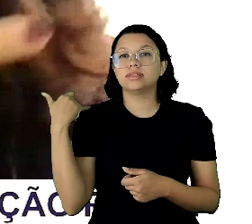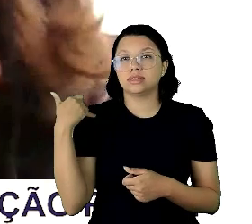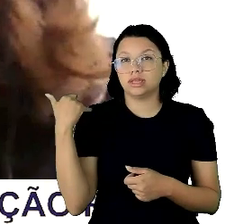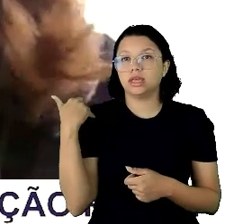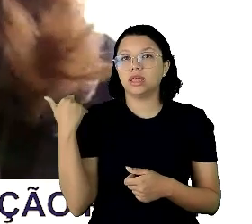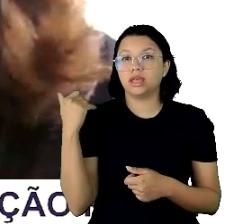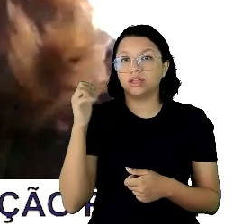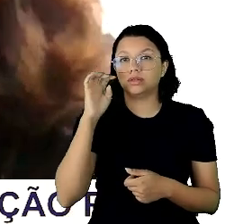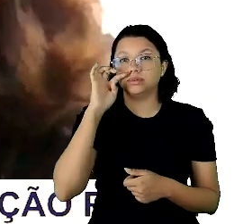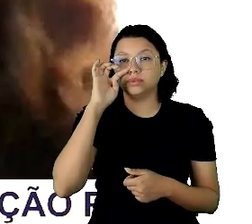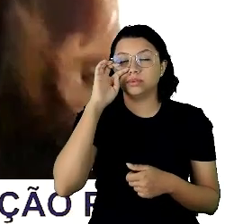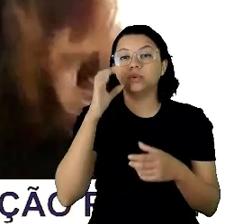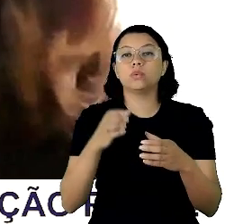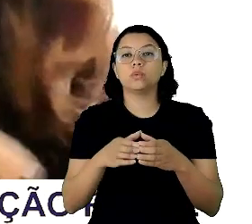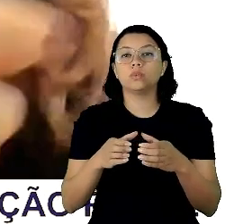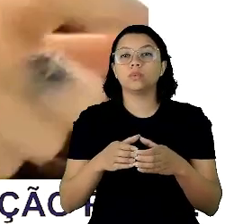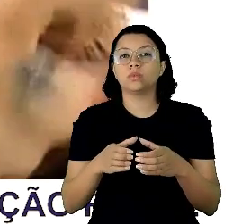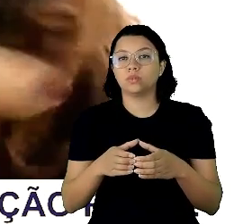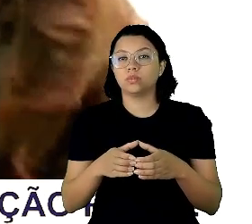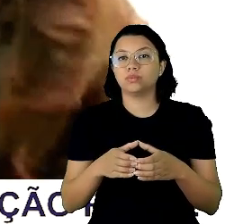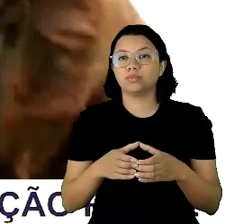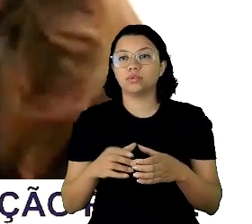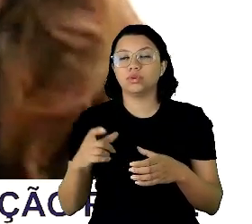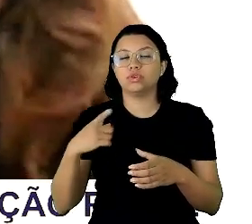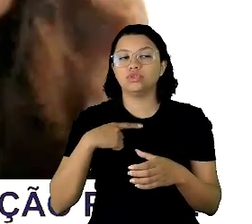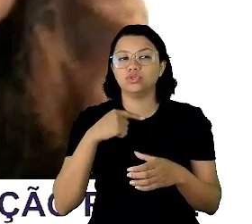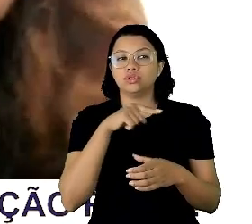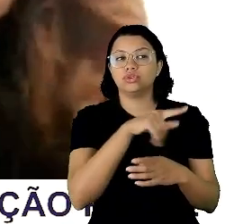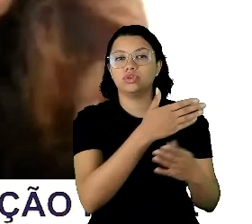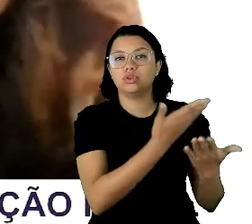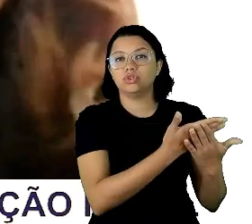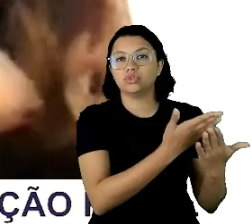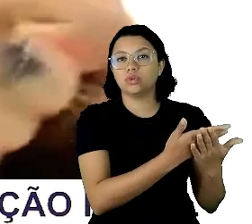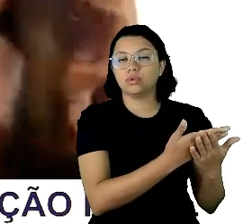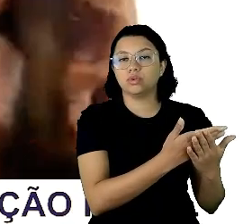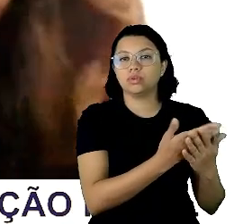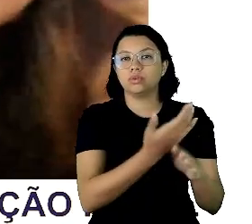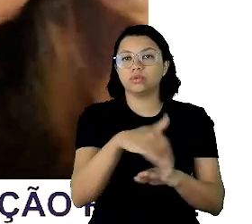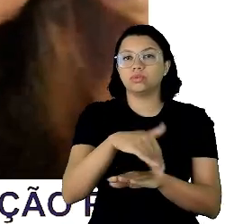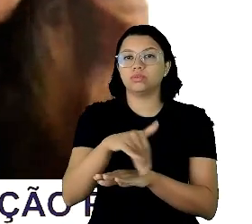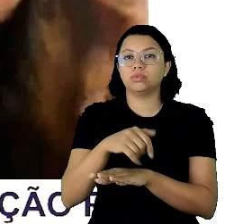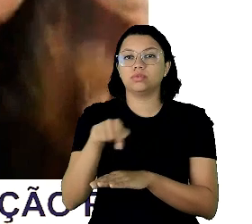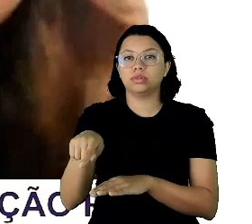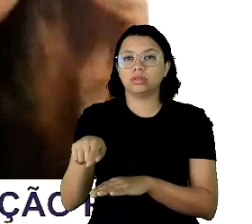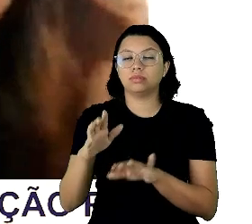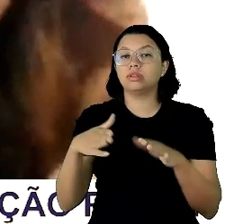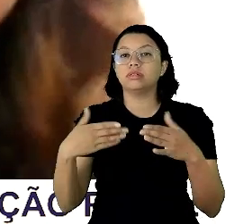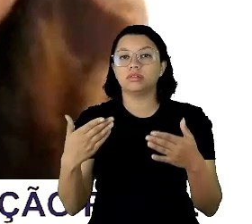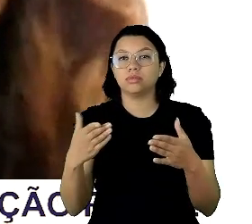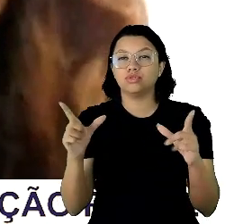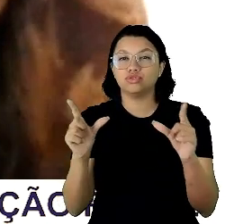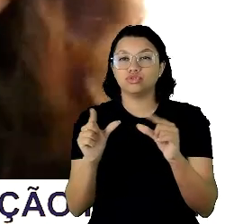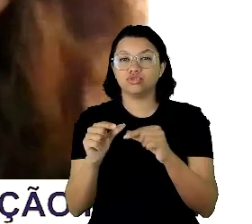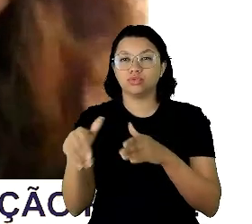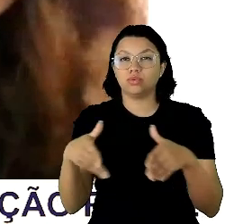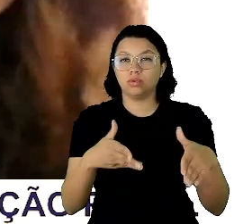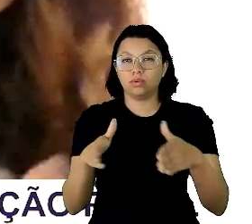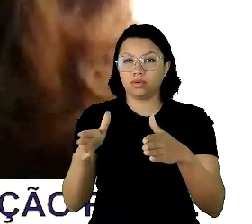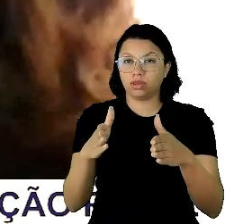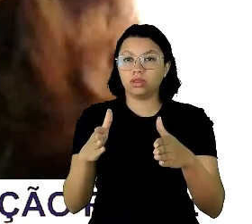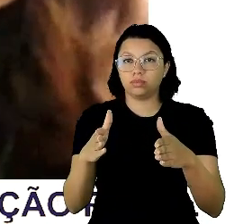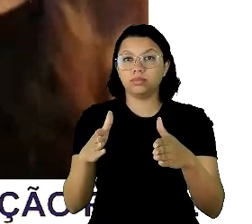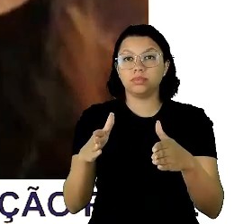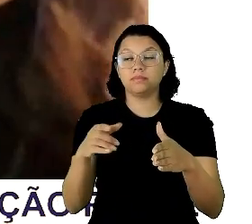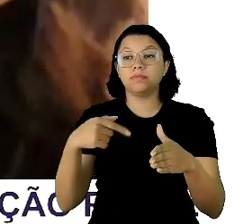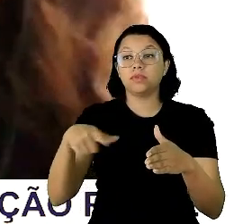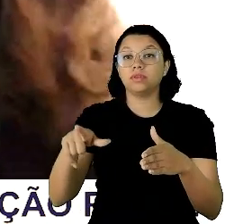o parque. Tinha uma rua que era a escola e uma outra rua ali. Então, para cortar caminho, elas cruzavam o parque. O parque público, gente.